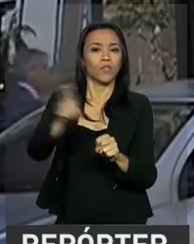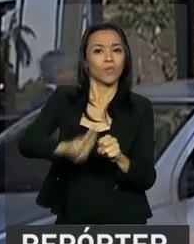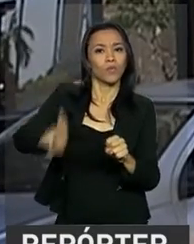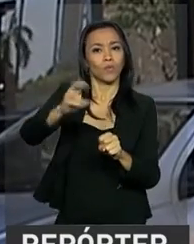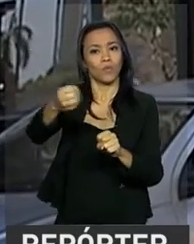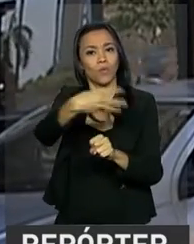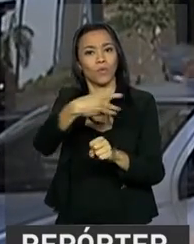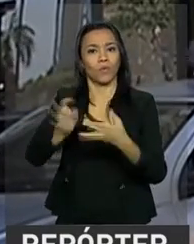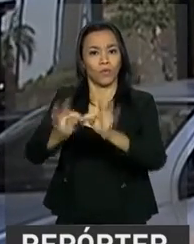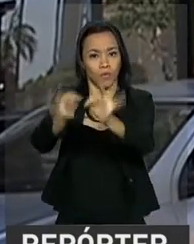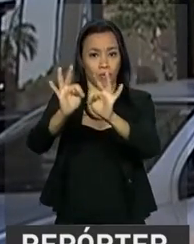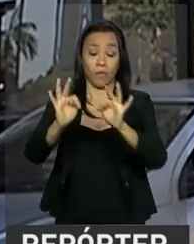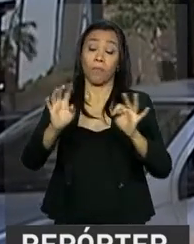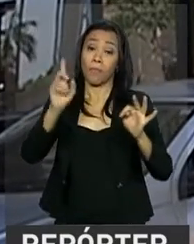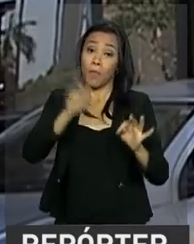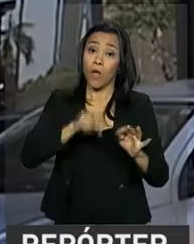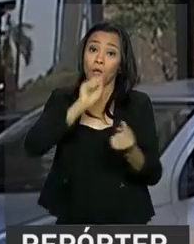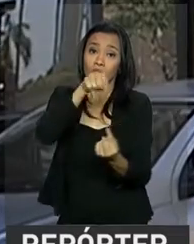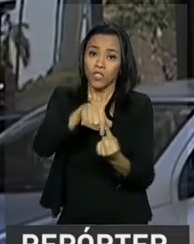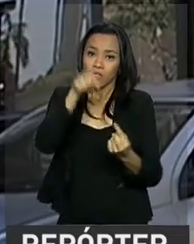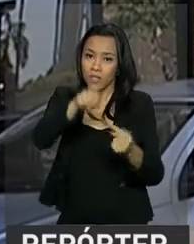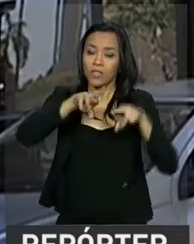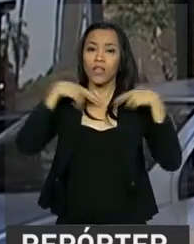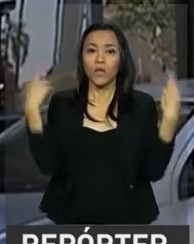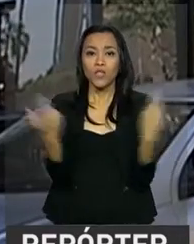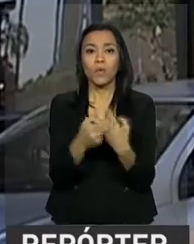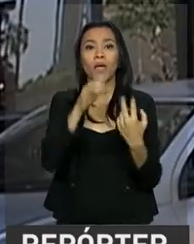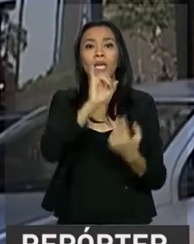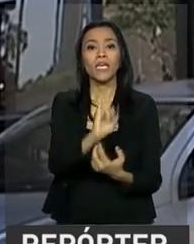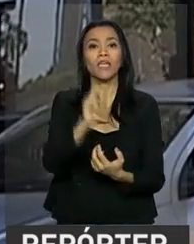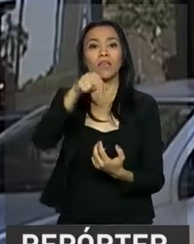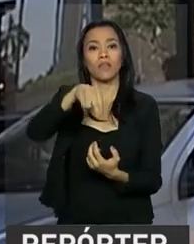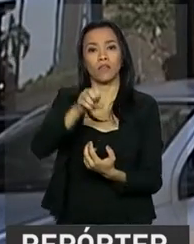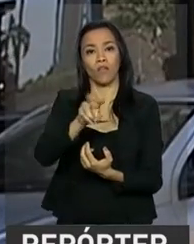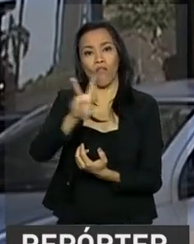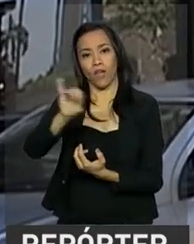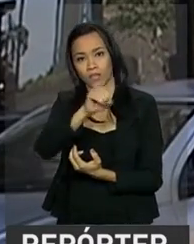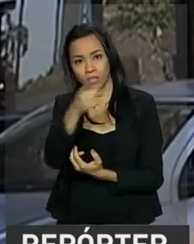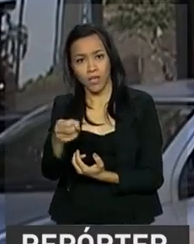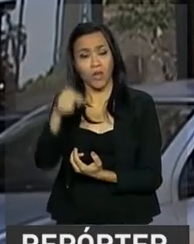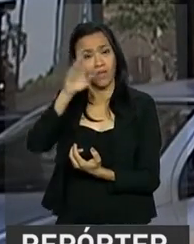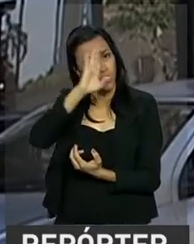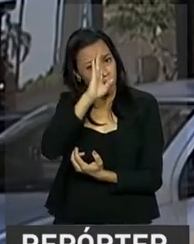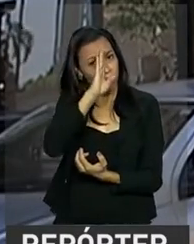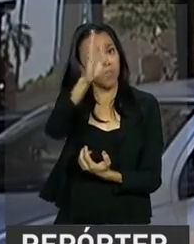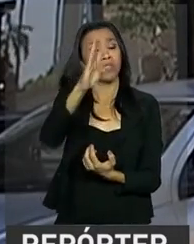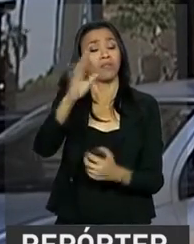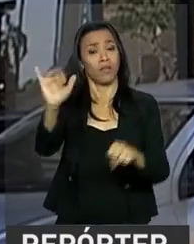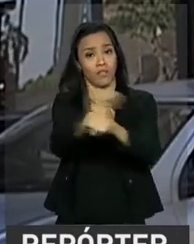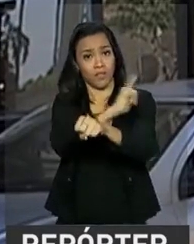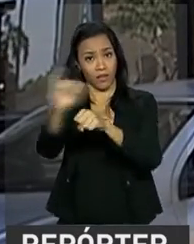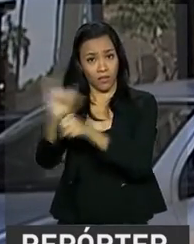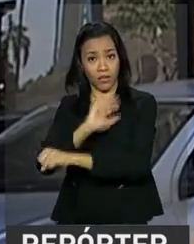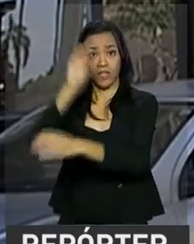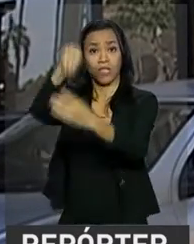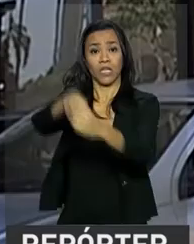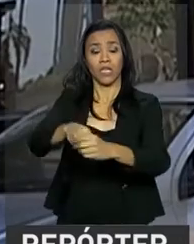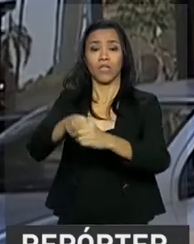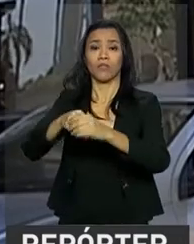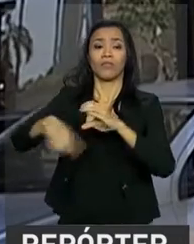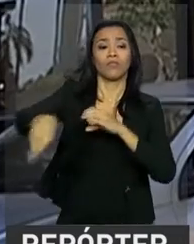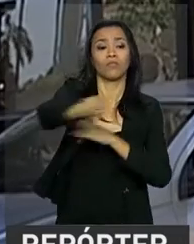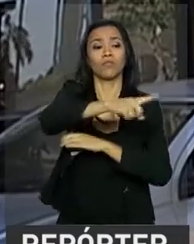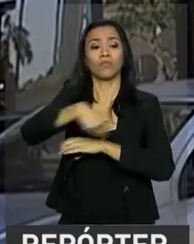objetivo dessa reunião é fazer com que a inovação ocupa um papel central aí na estratégia das empresas porque isso pode